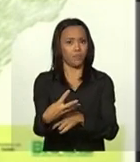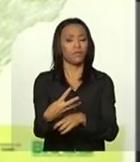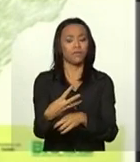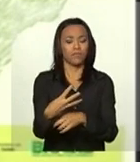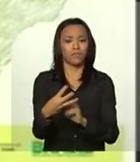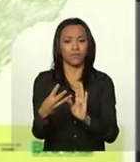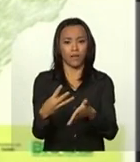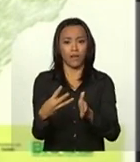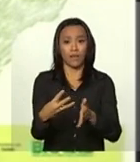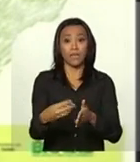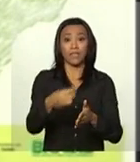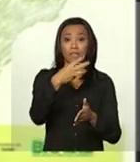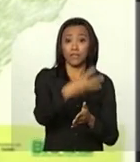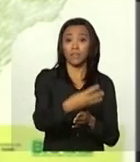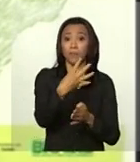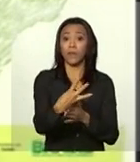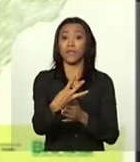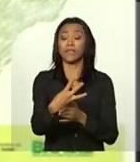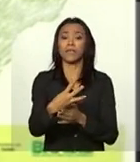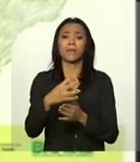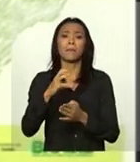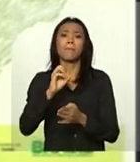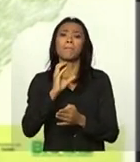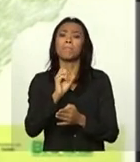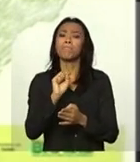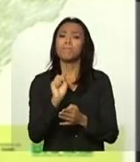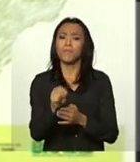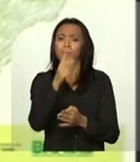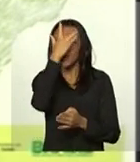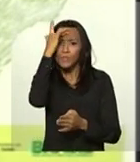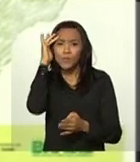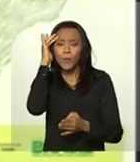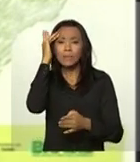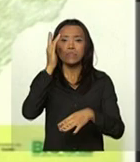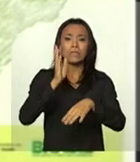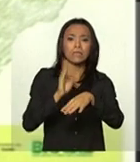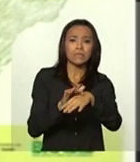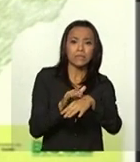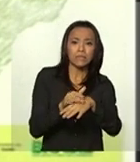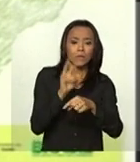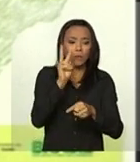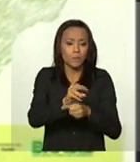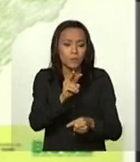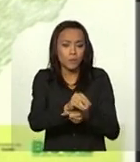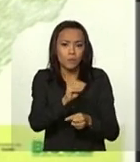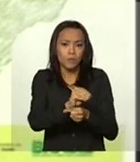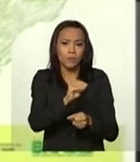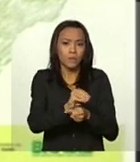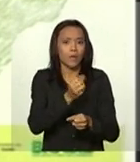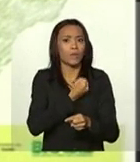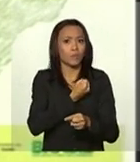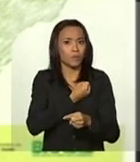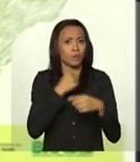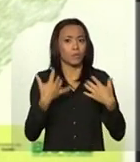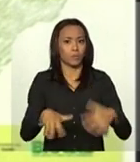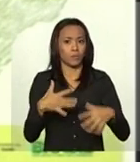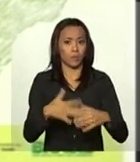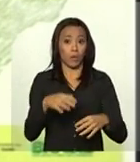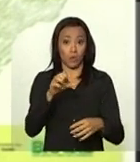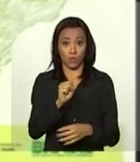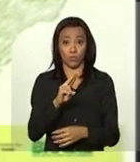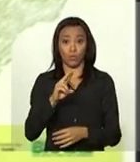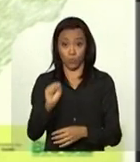mais, 340 mil pessoas em tratamento no país. É um número importante, né? O Sistema Único de Saúde